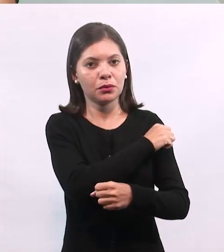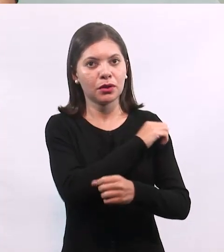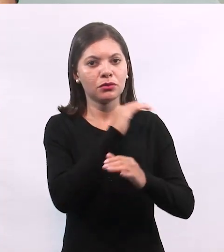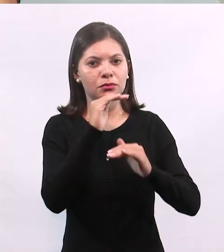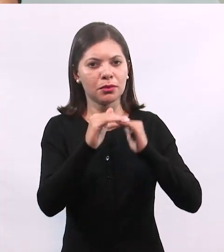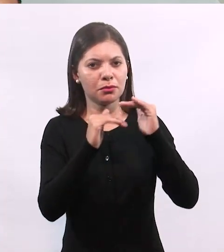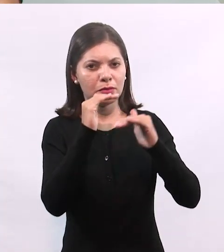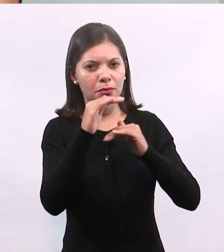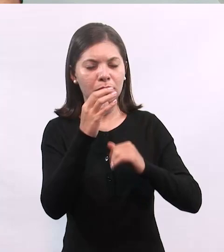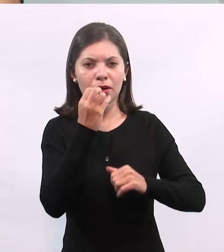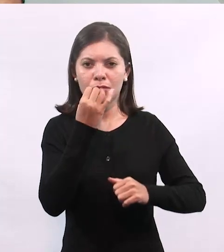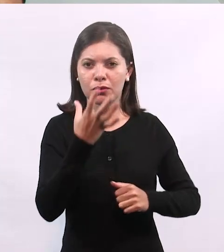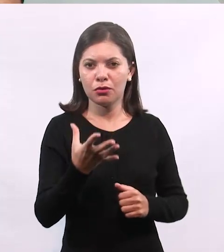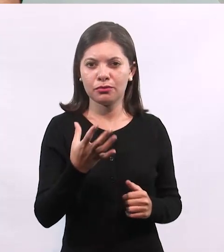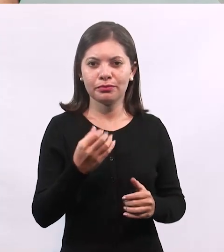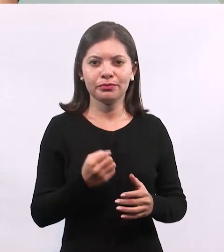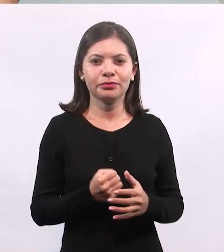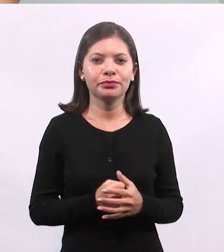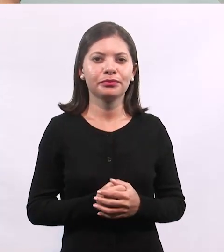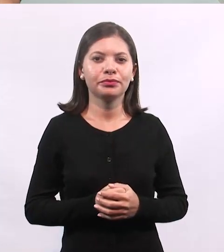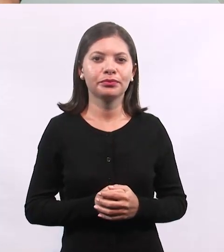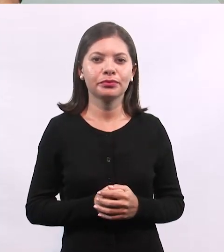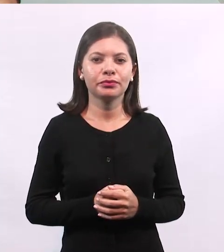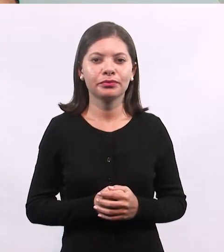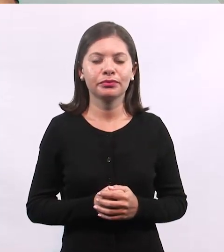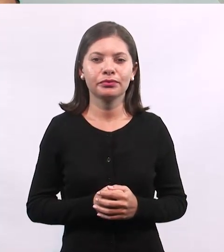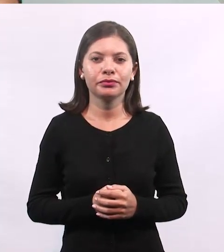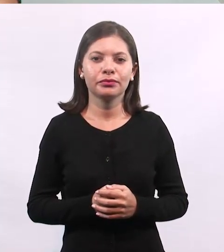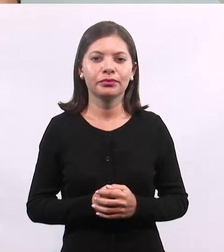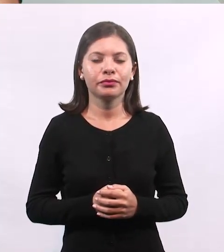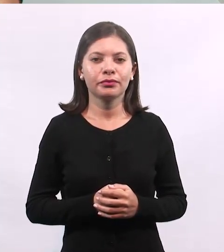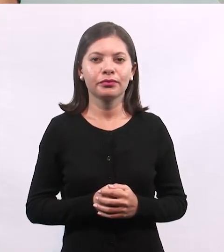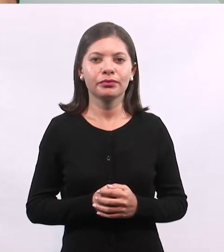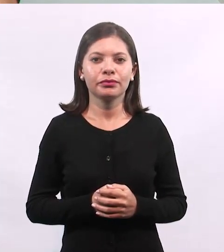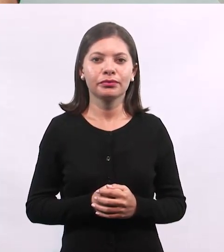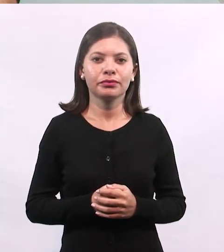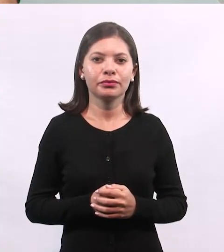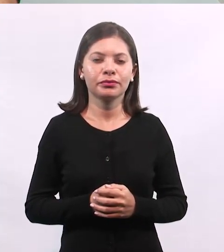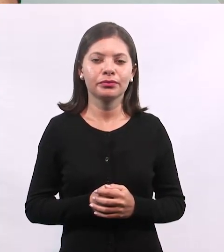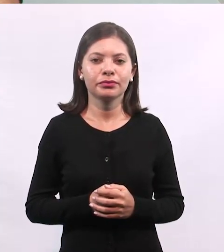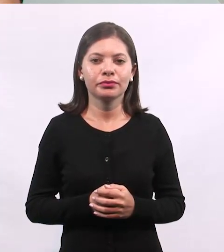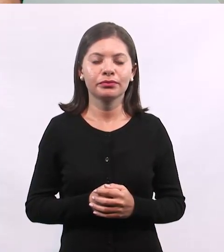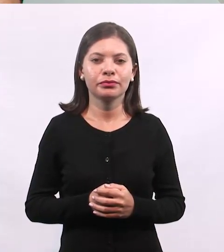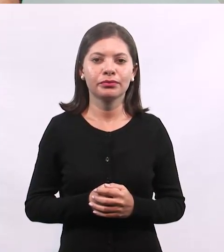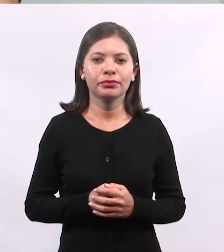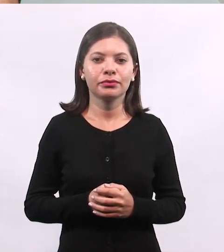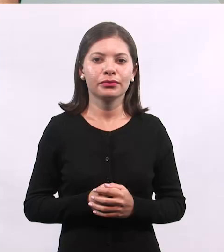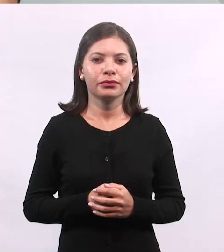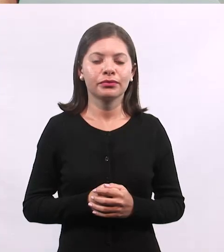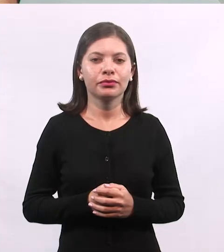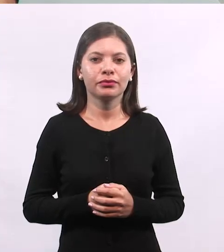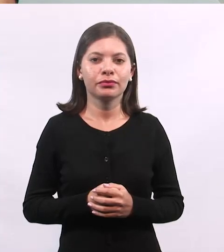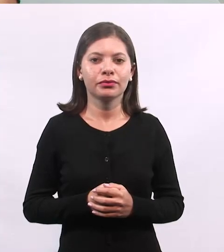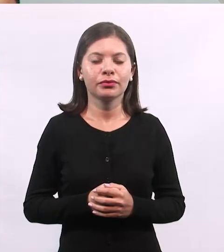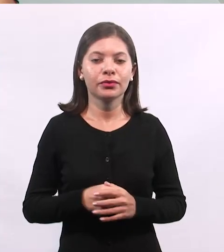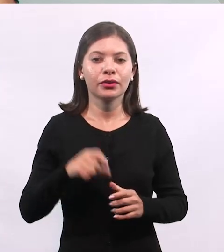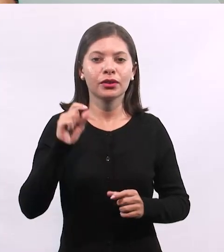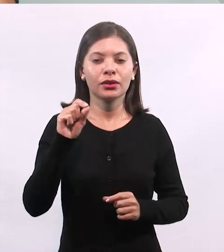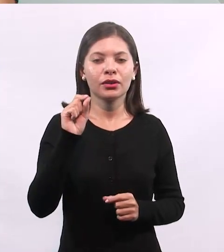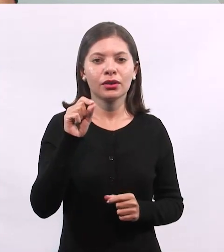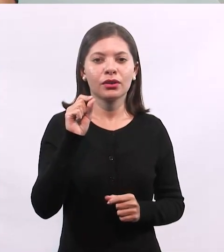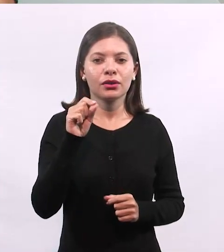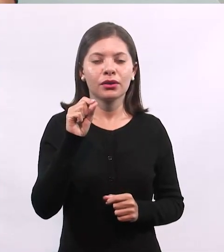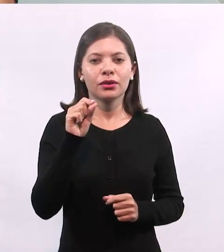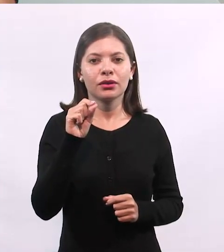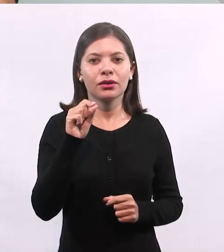desempenho então achar a probabilidade é levar em consideração esse espaço amostral e o